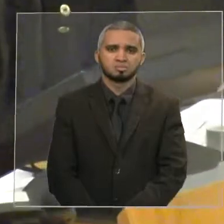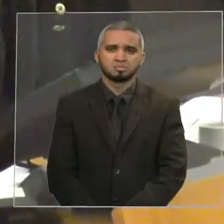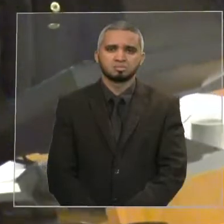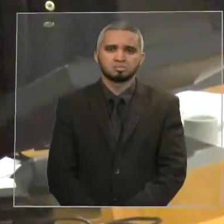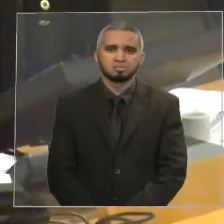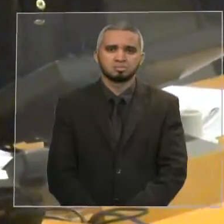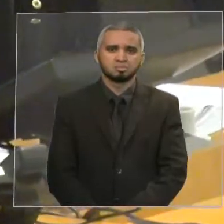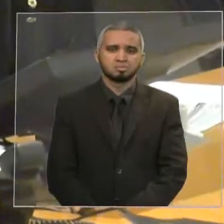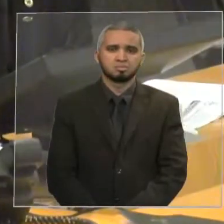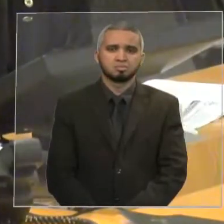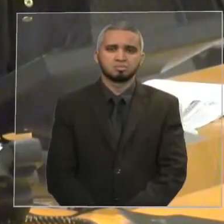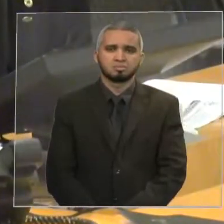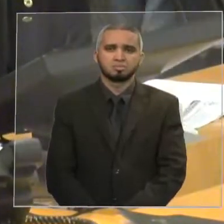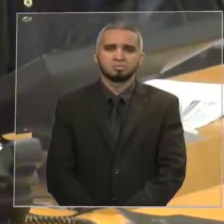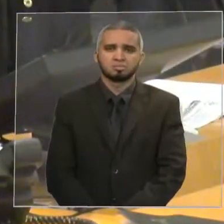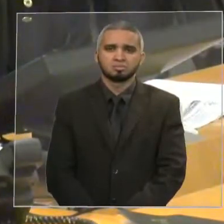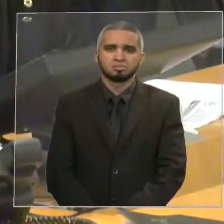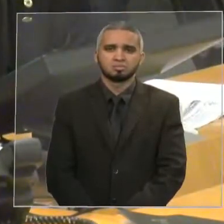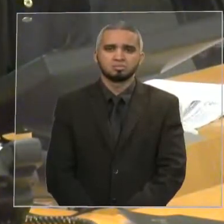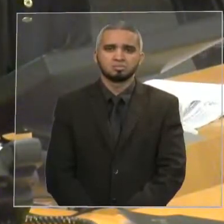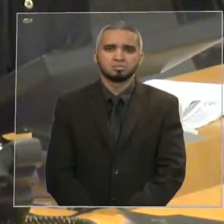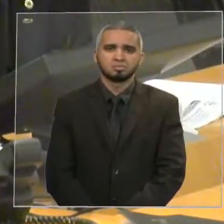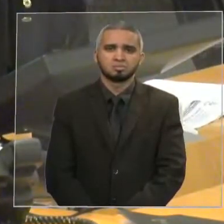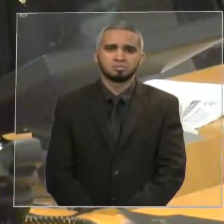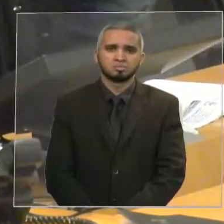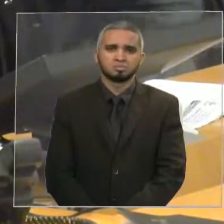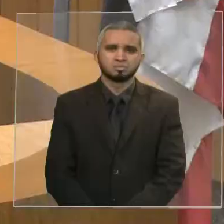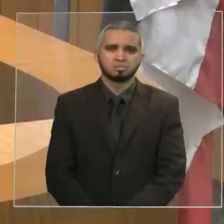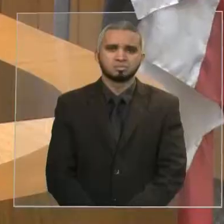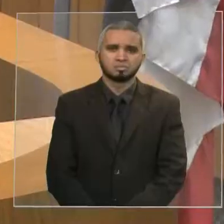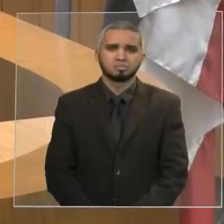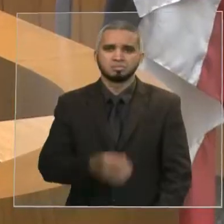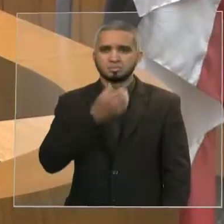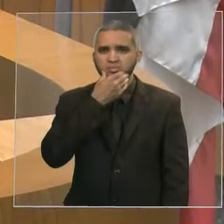Senhor presidente, deputado Otelino Neto,